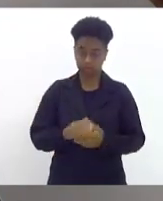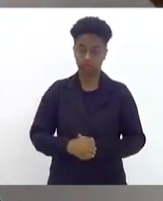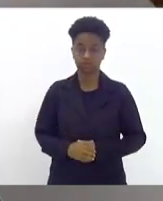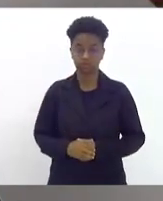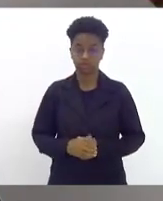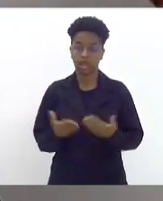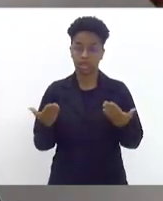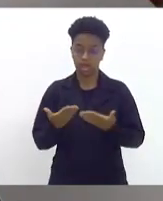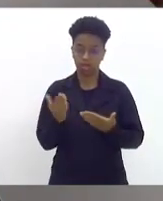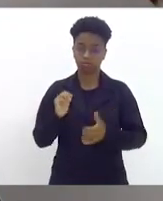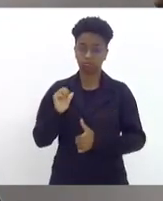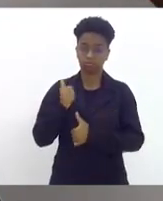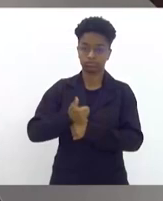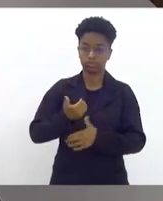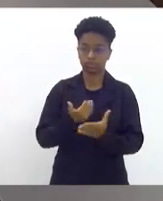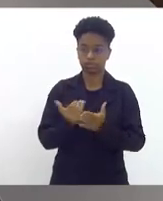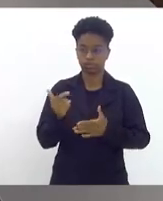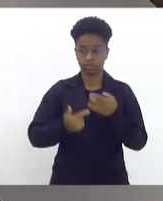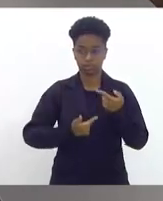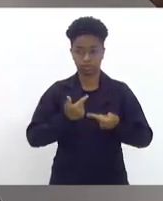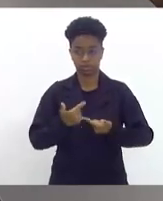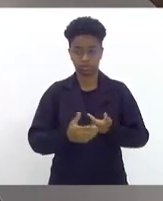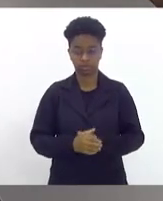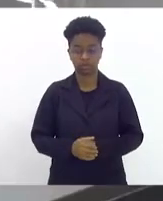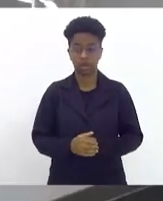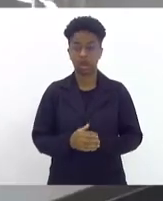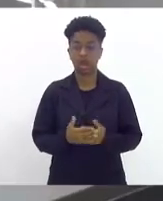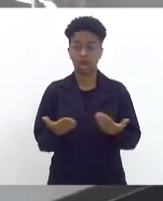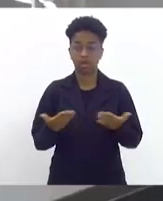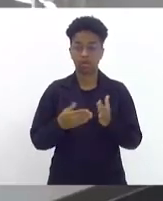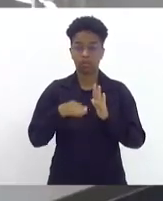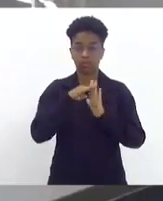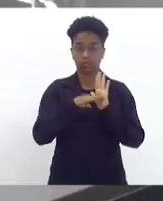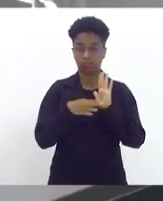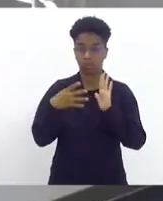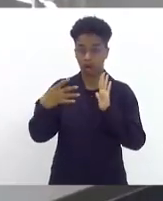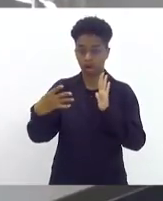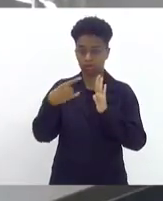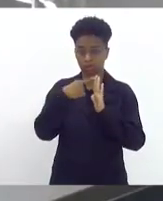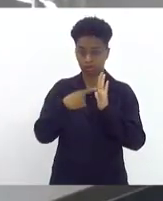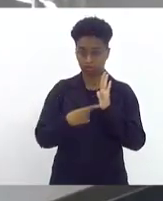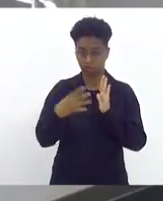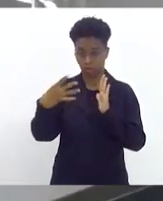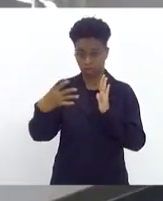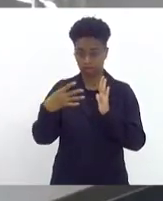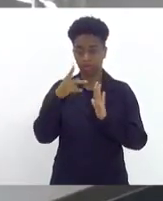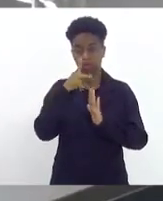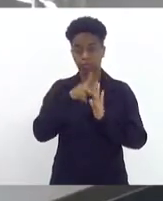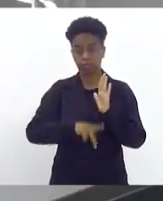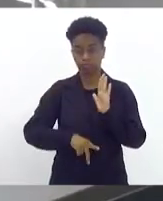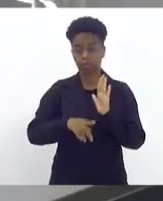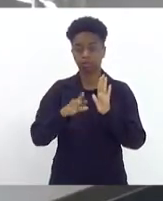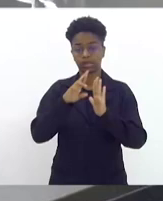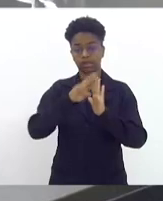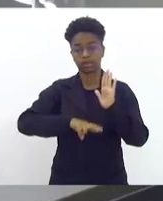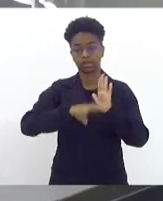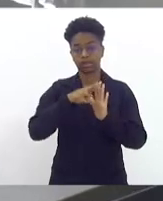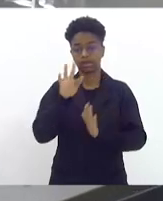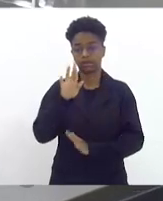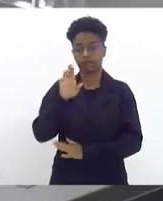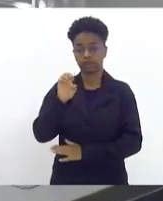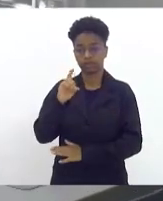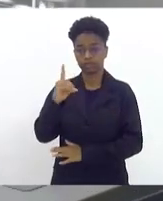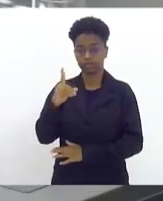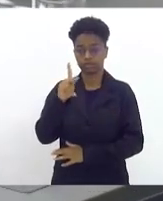a titularidade dos trabalhos vamos ao item 4 da pauta que são os projetos de relatoria do deputado Fred